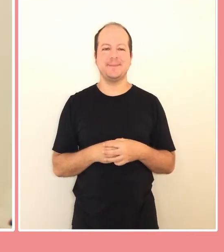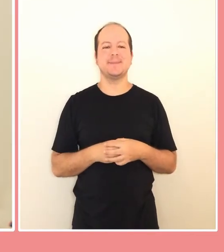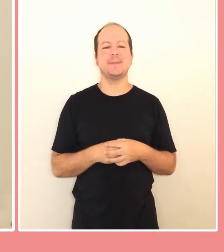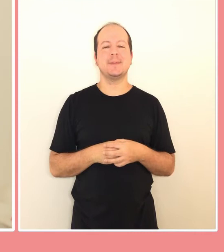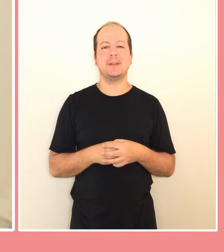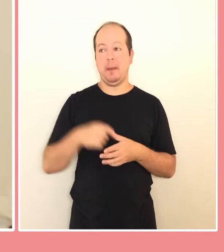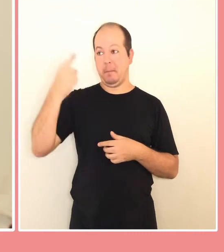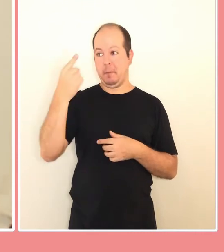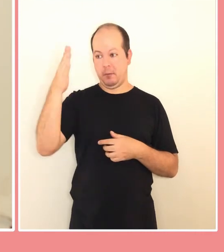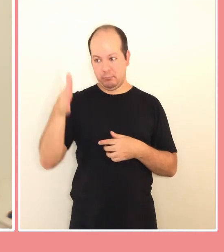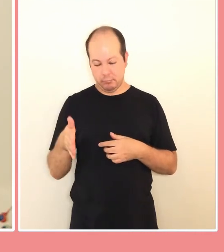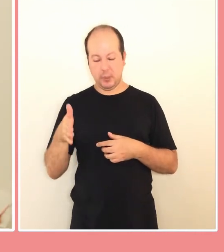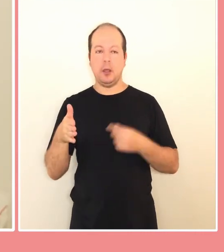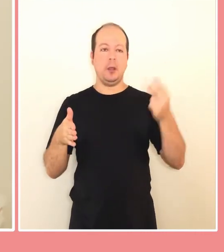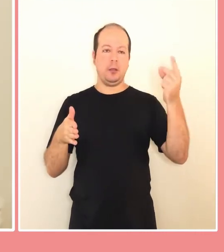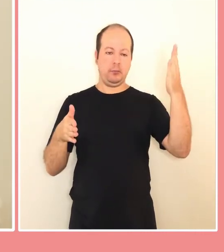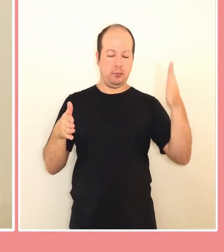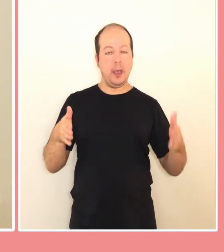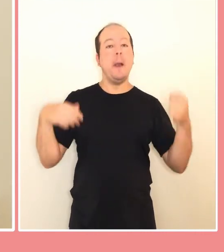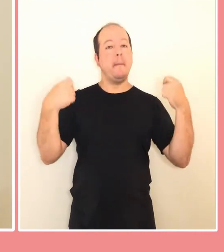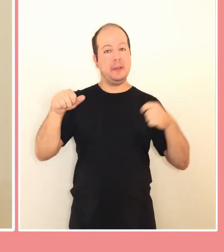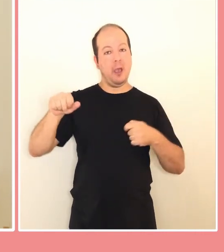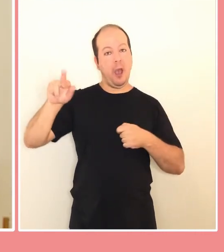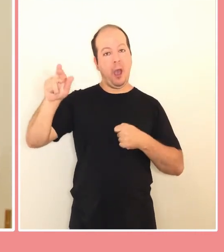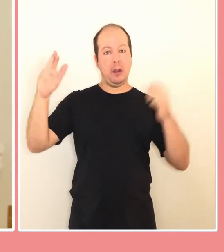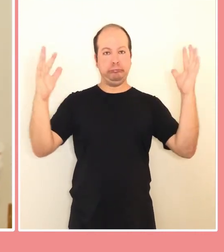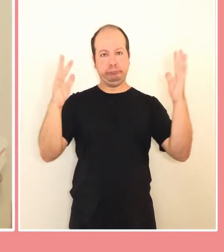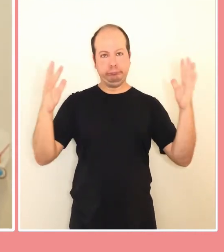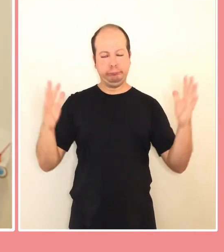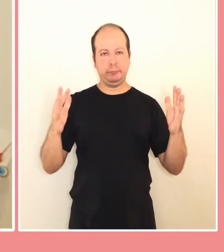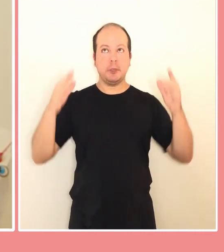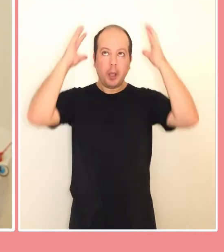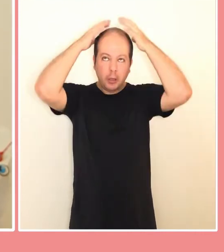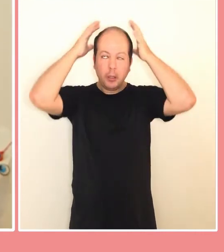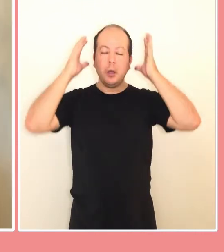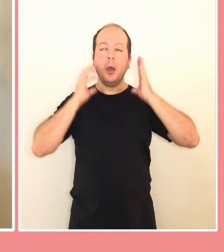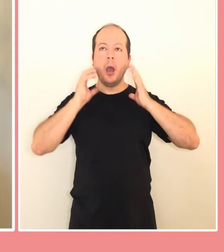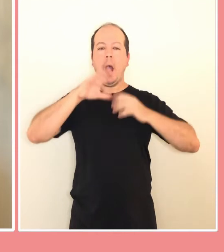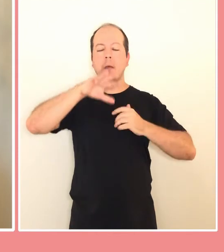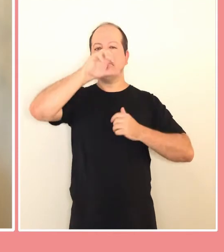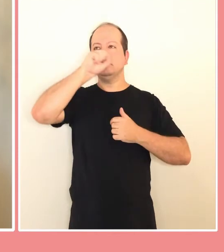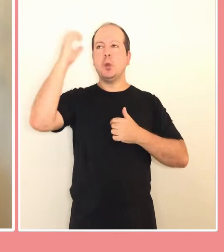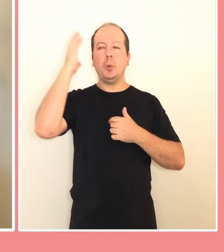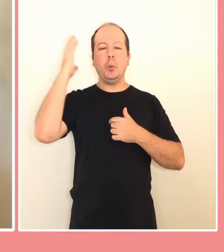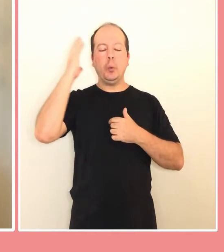Do outro lado, o importante é que fique bem ventilado, porque como sendo material plástico,